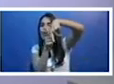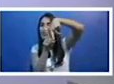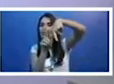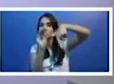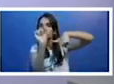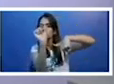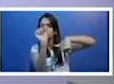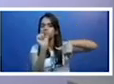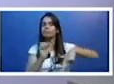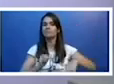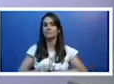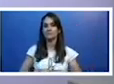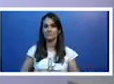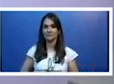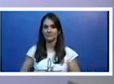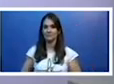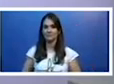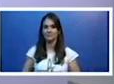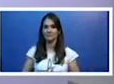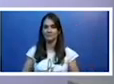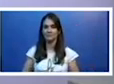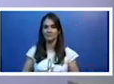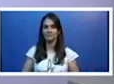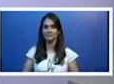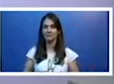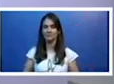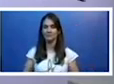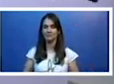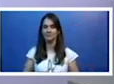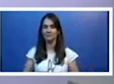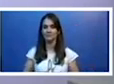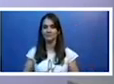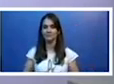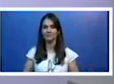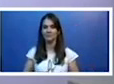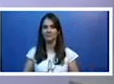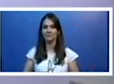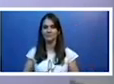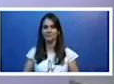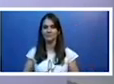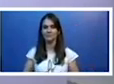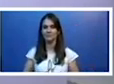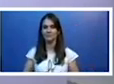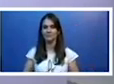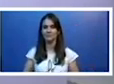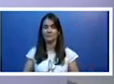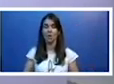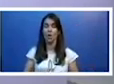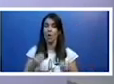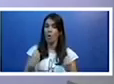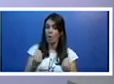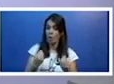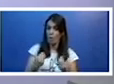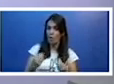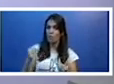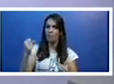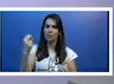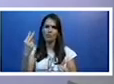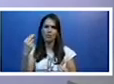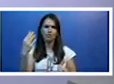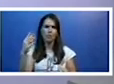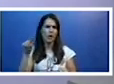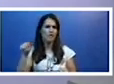que o 24,3 é em relação ao 39 graus. Como o 24,3 está na frente do